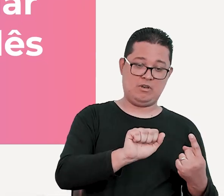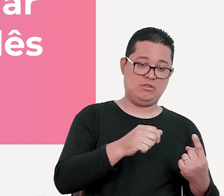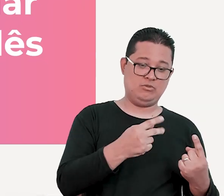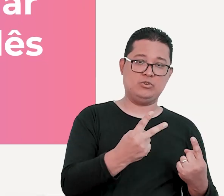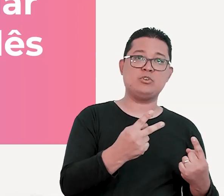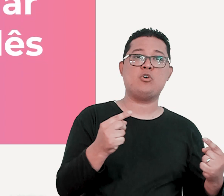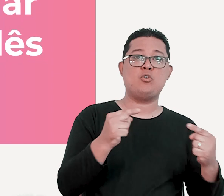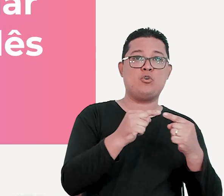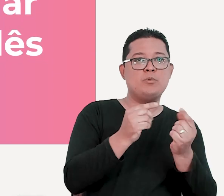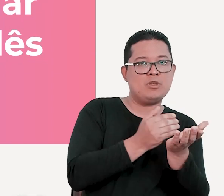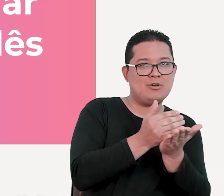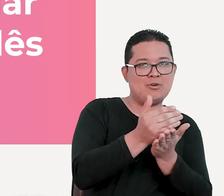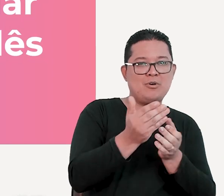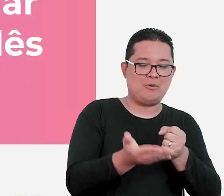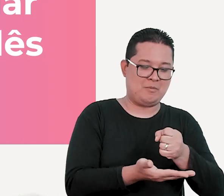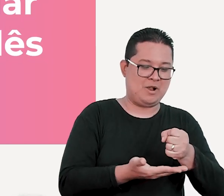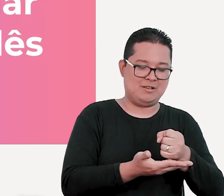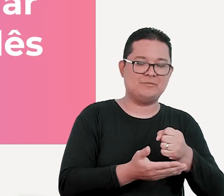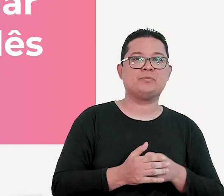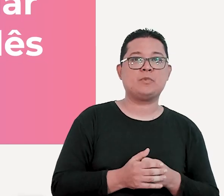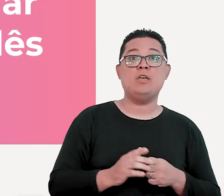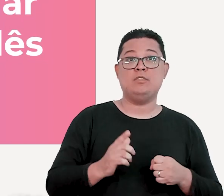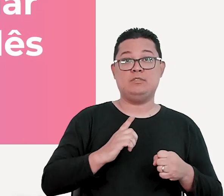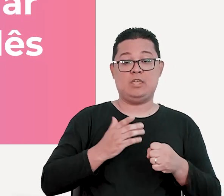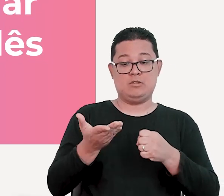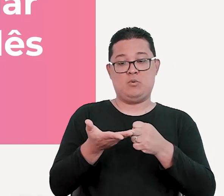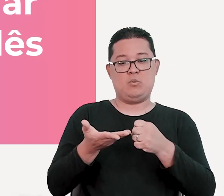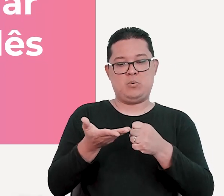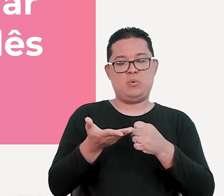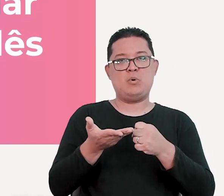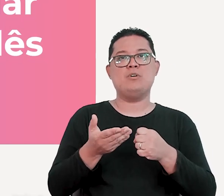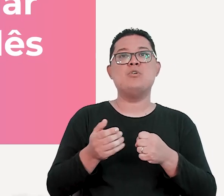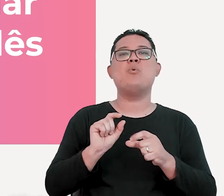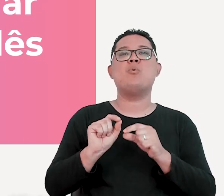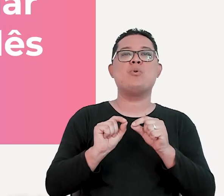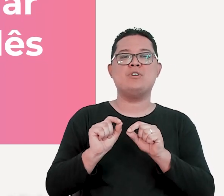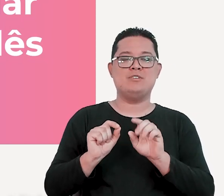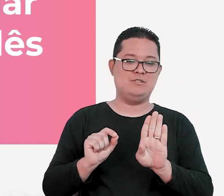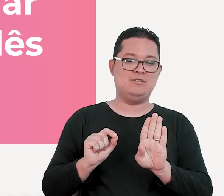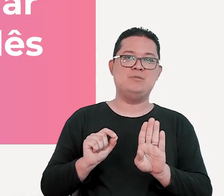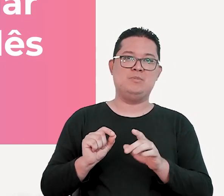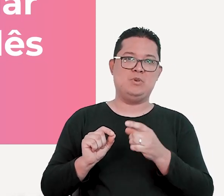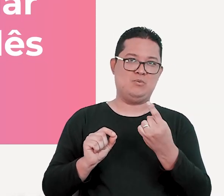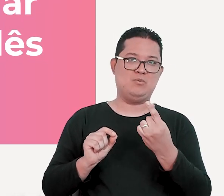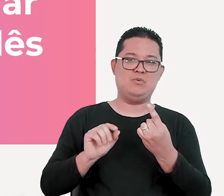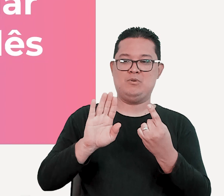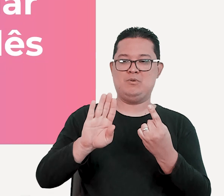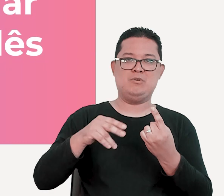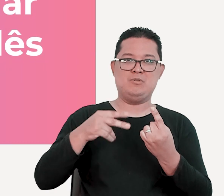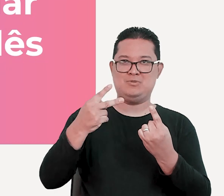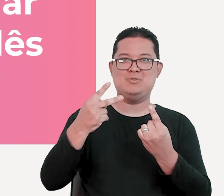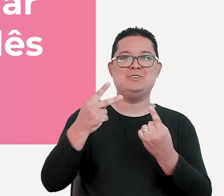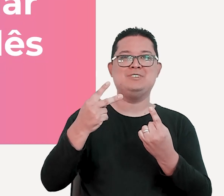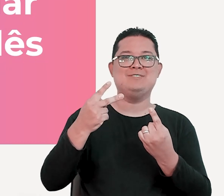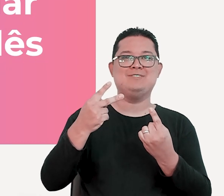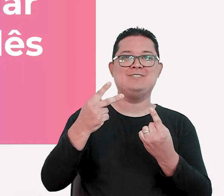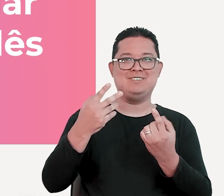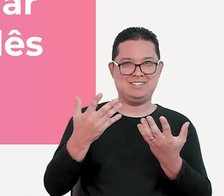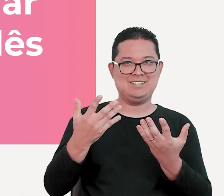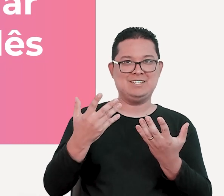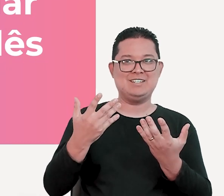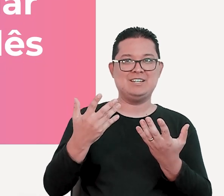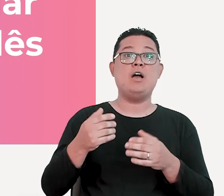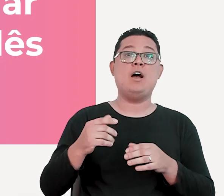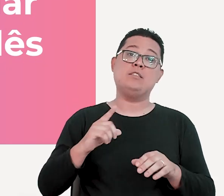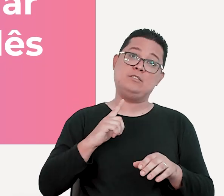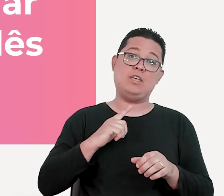tem o intermediário, que é B1, B2. B1 é o intermediário para o iniciante, e B2 intermediário para avançado. E o C1,